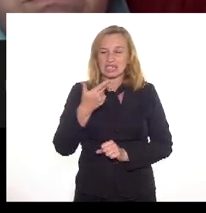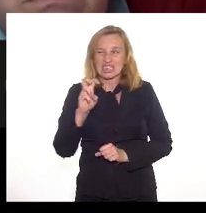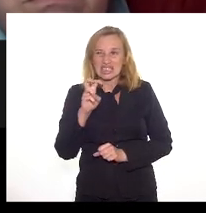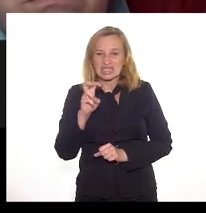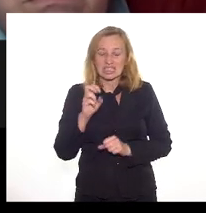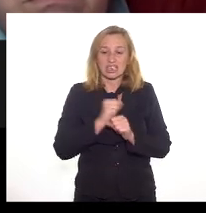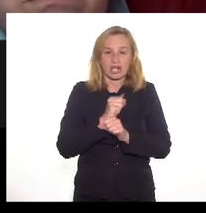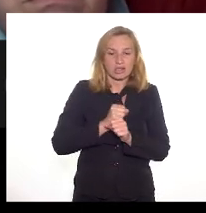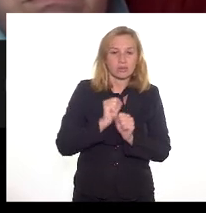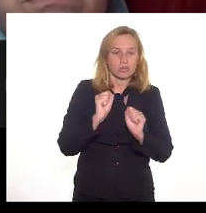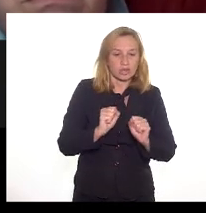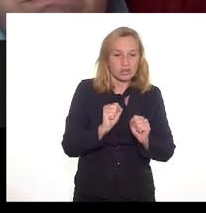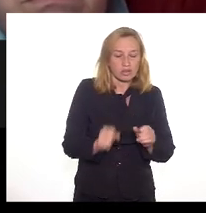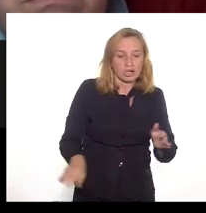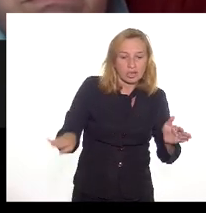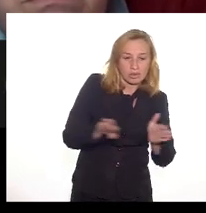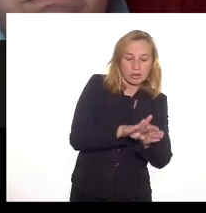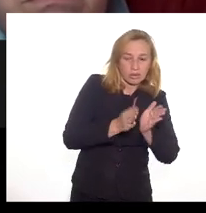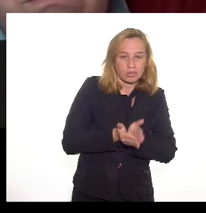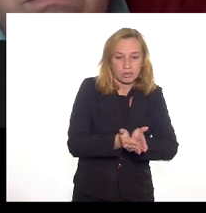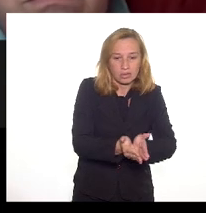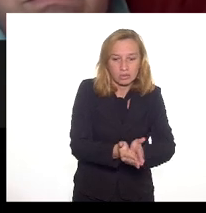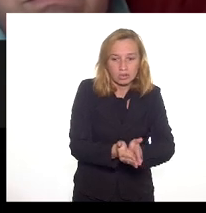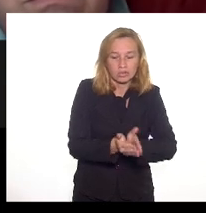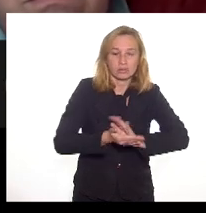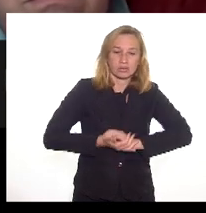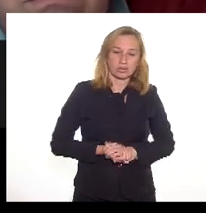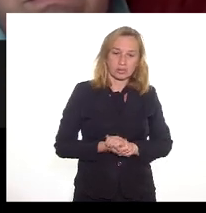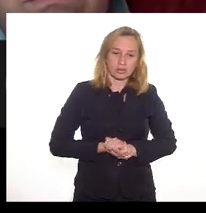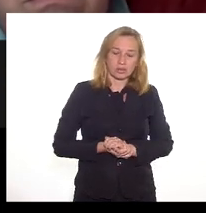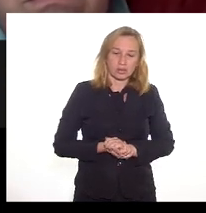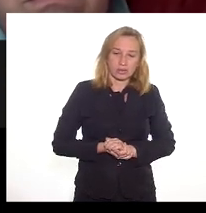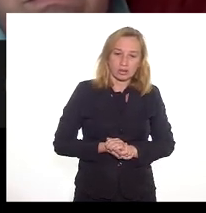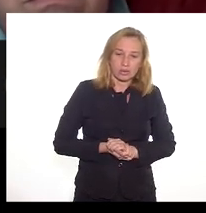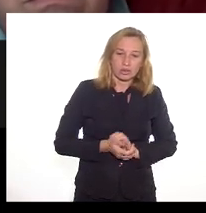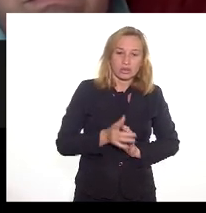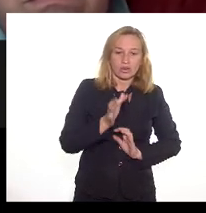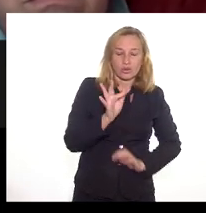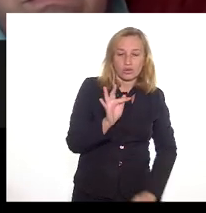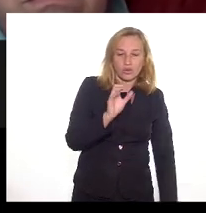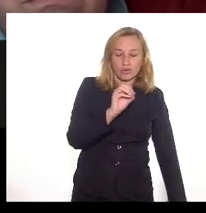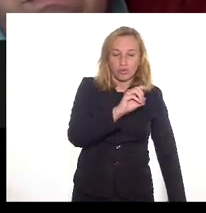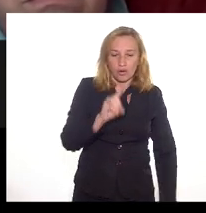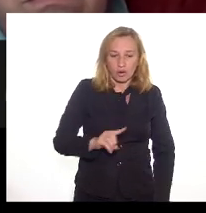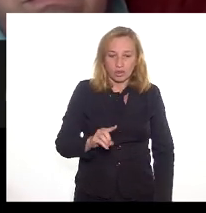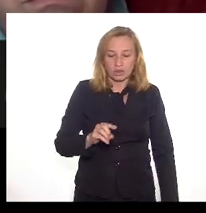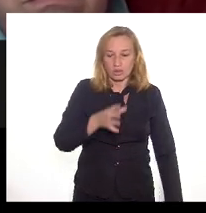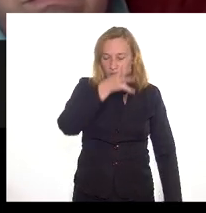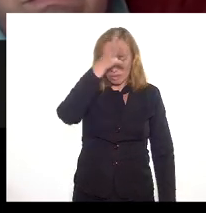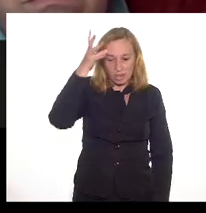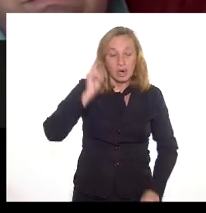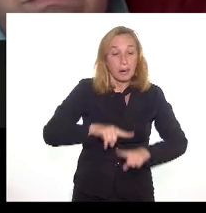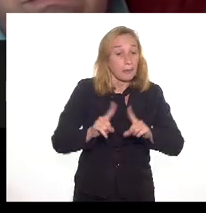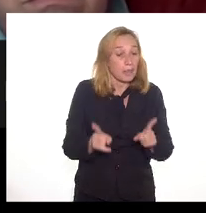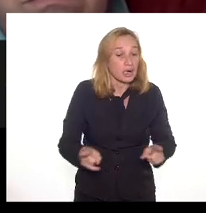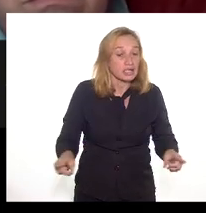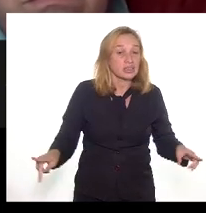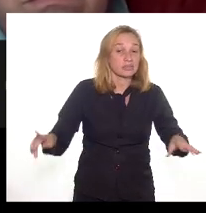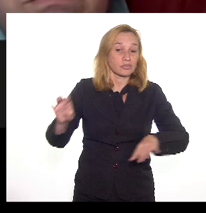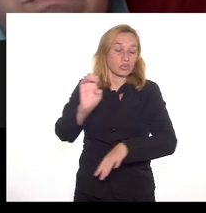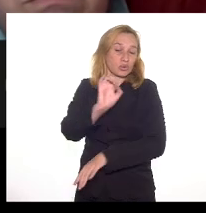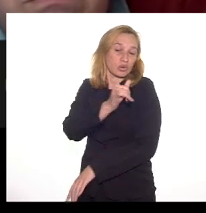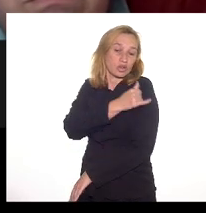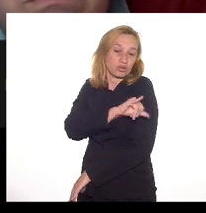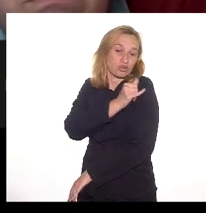nós possamos fazer plataforma para Sergipe Alagoas, talvez para Foz do Amazonas, mas para o Rio de Janeiro, se nós